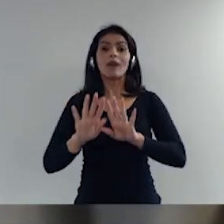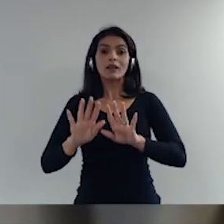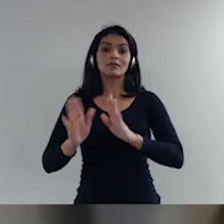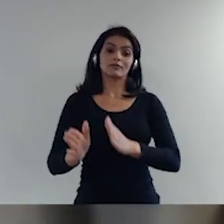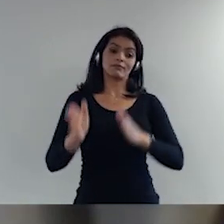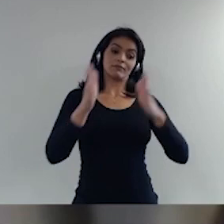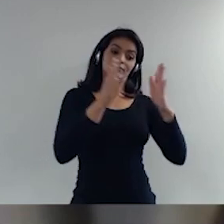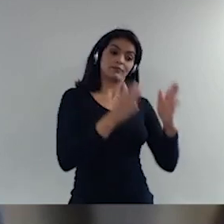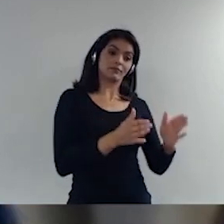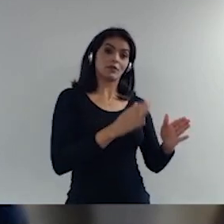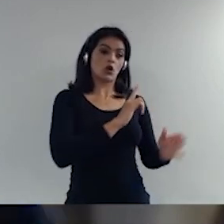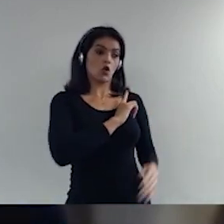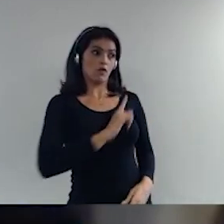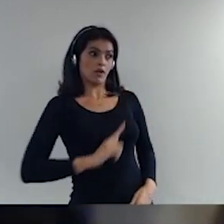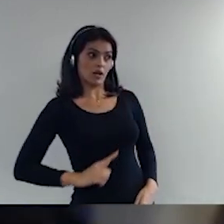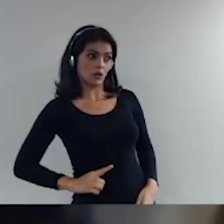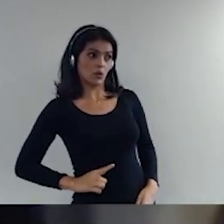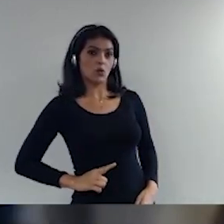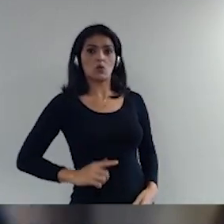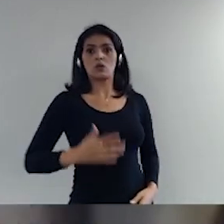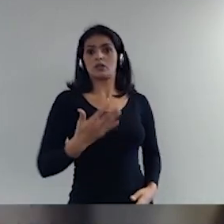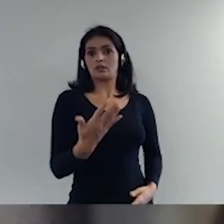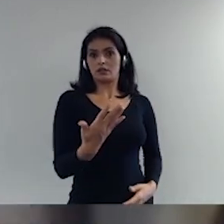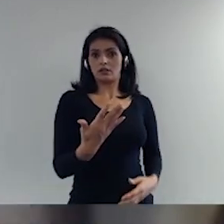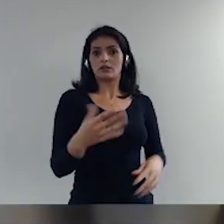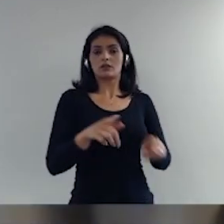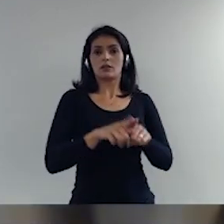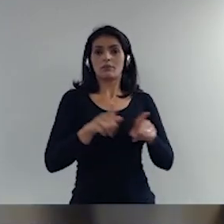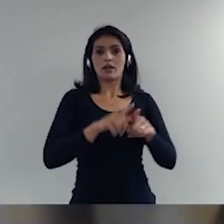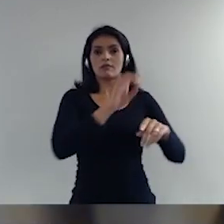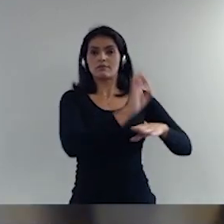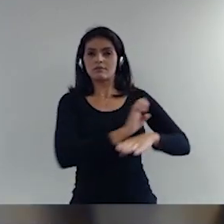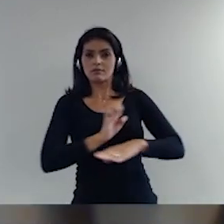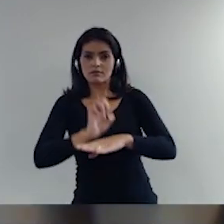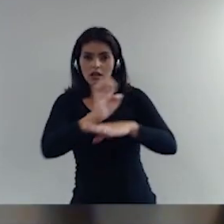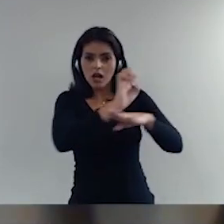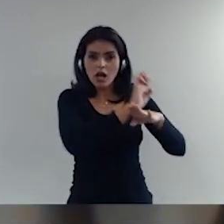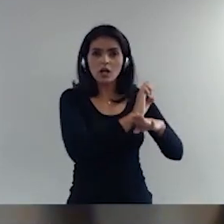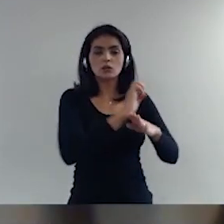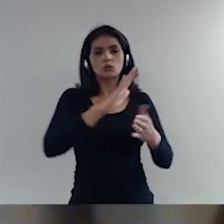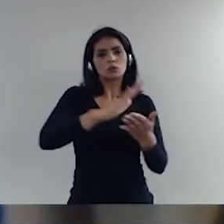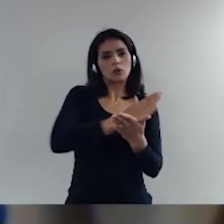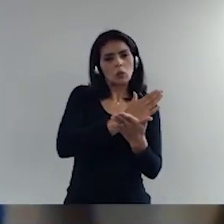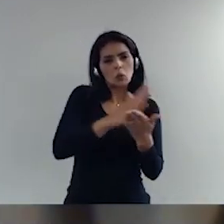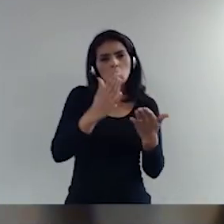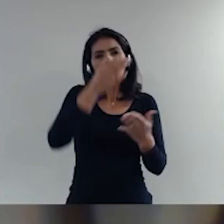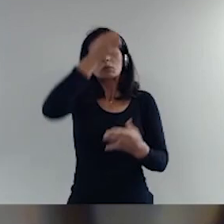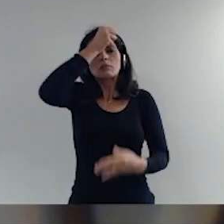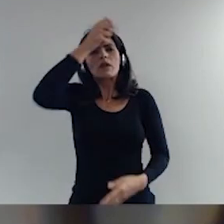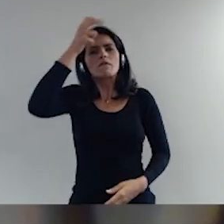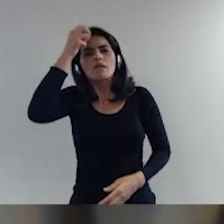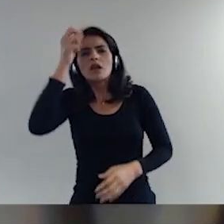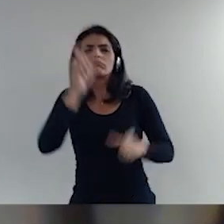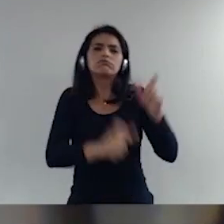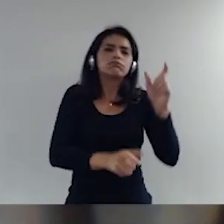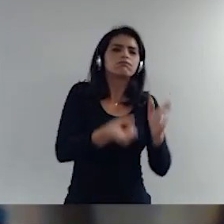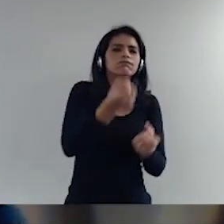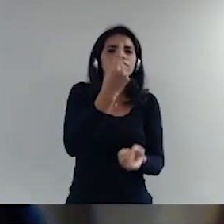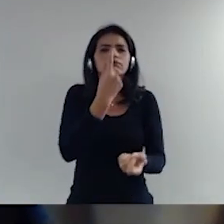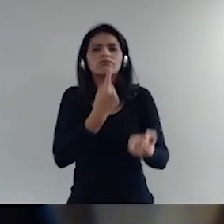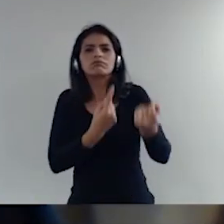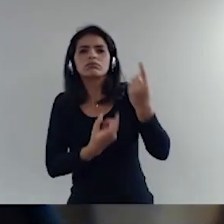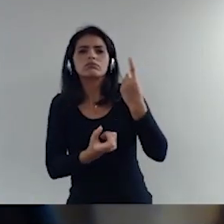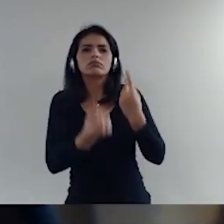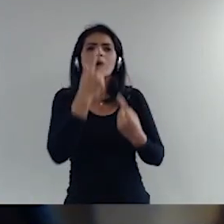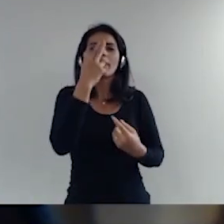lado, governadores de alguns estados, prefeitos também, passaram a se